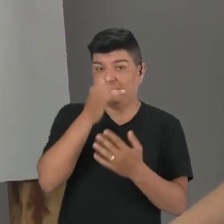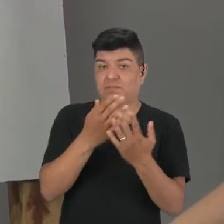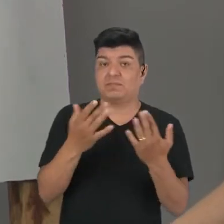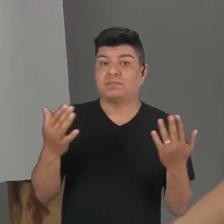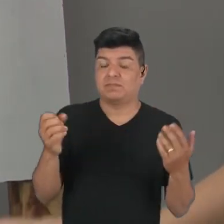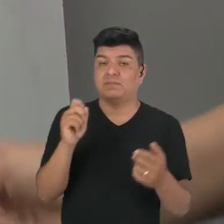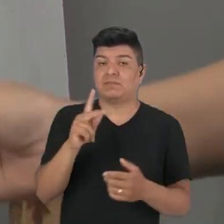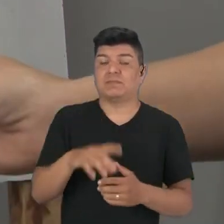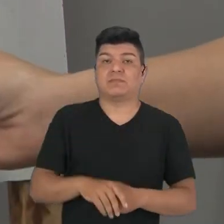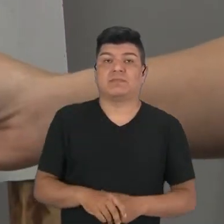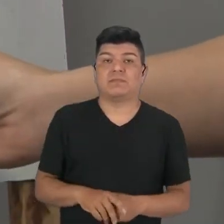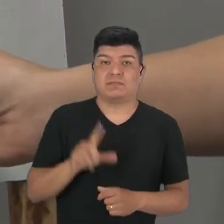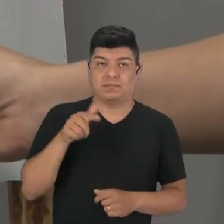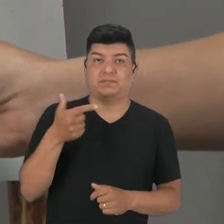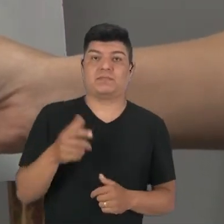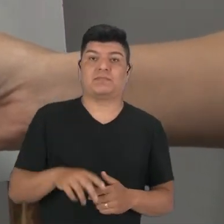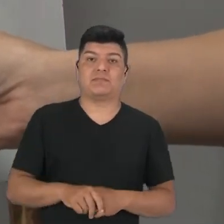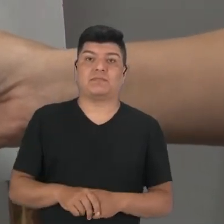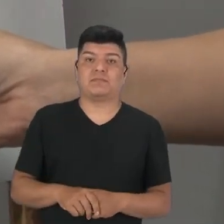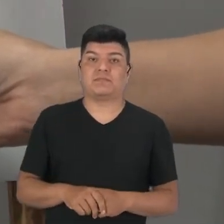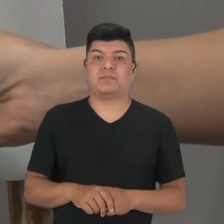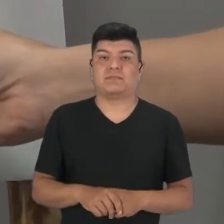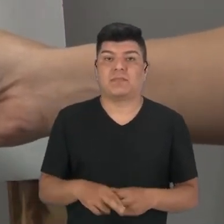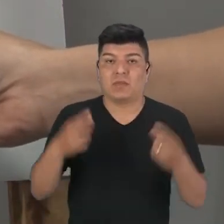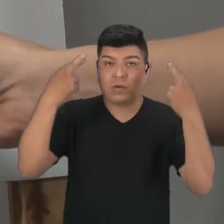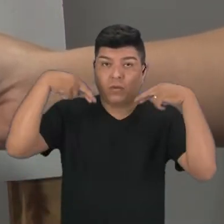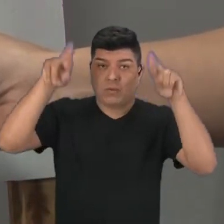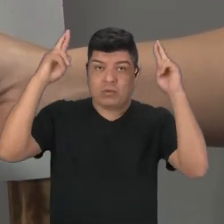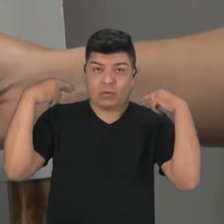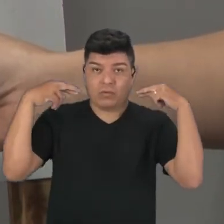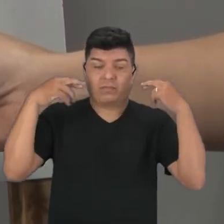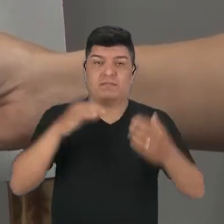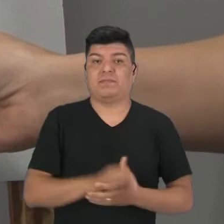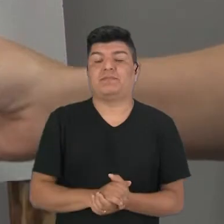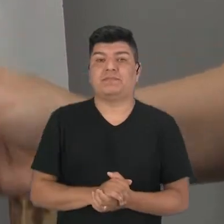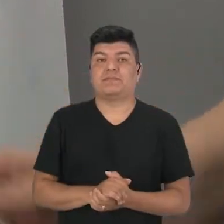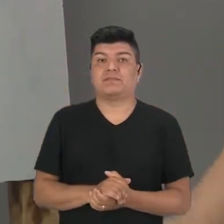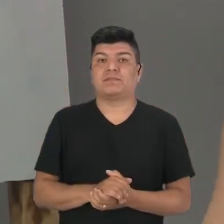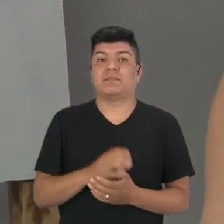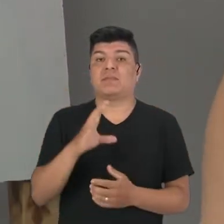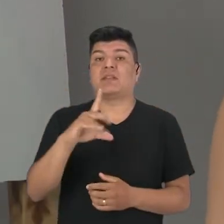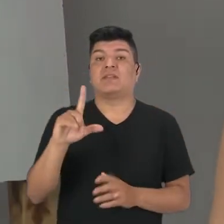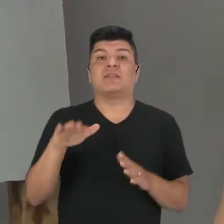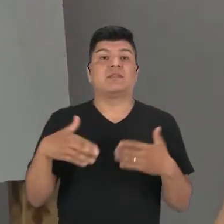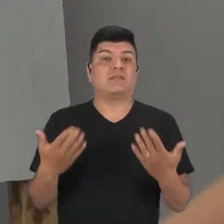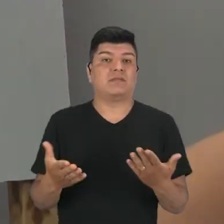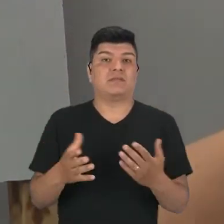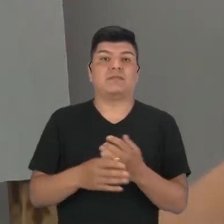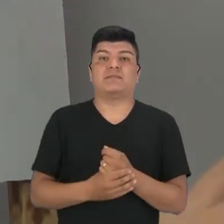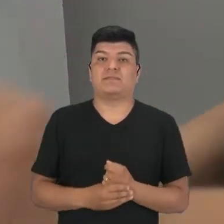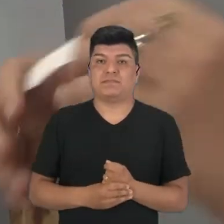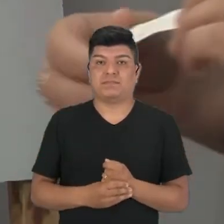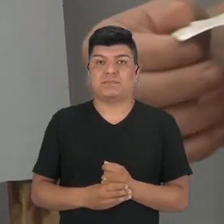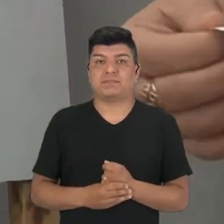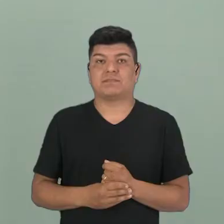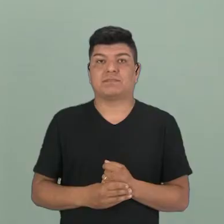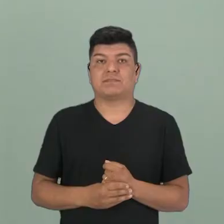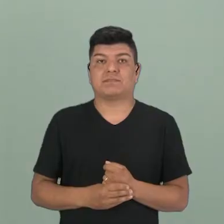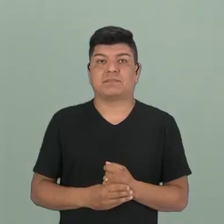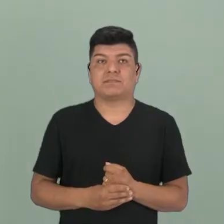quem Vamos para o próximo ovelha A Ovelha classificado como